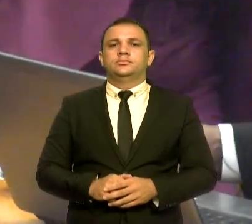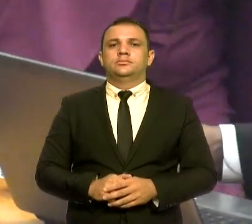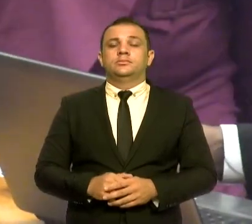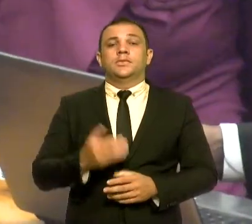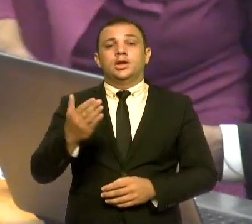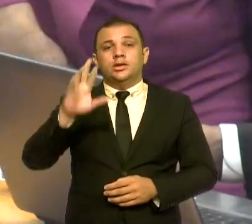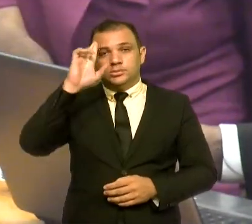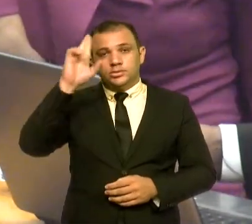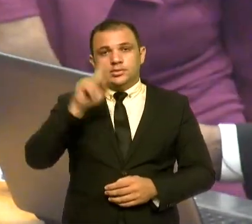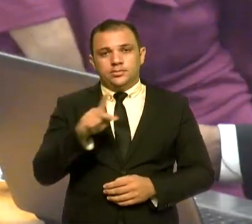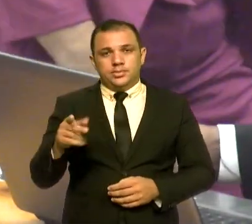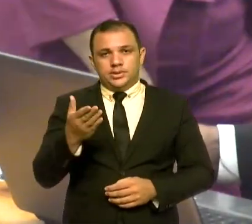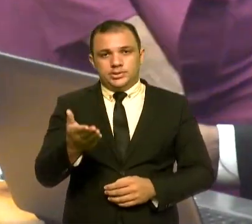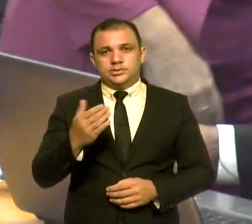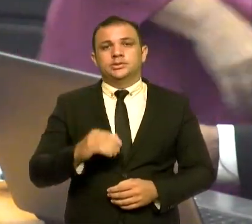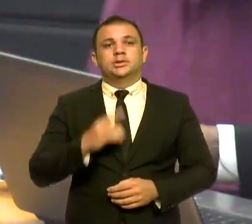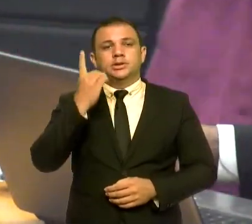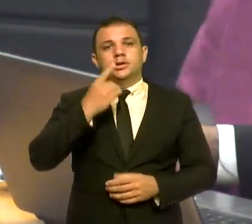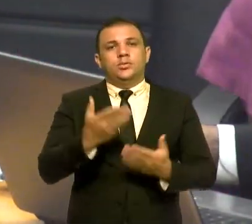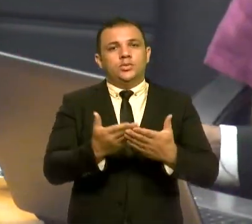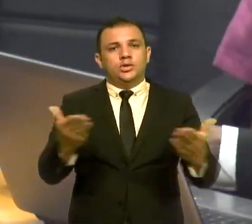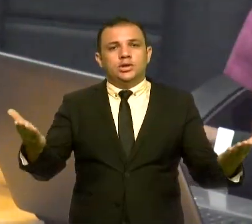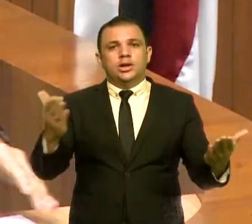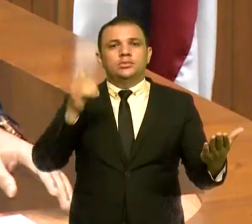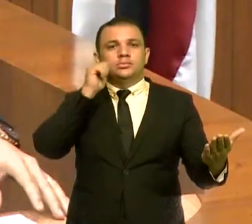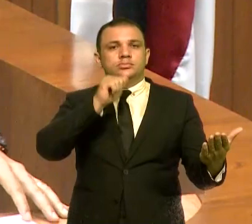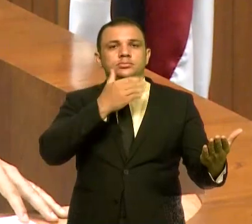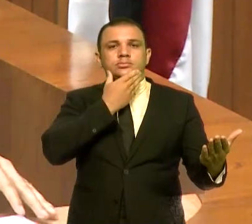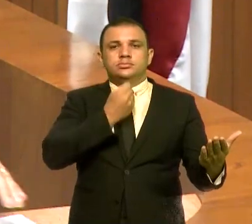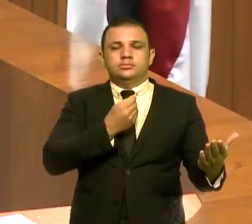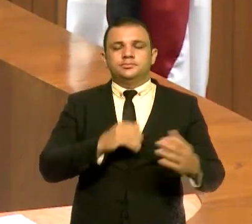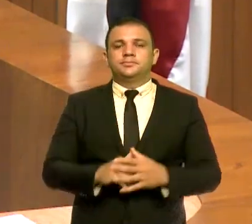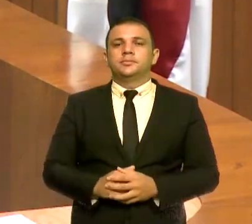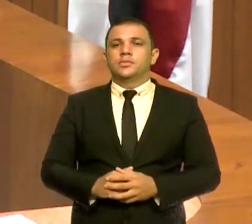Excelentíssima senhora presidente, senhores deputados, senhoras deputadas,